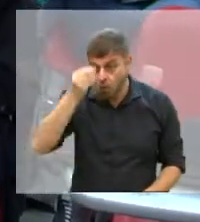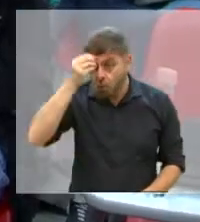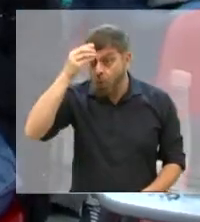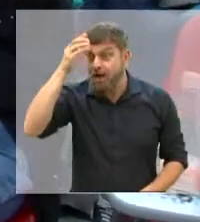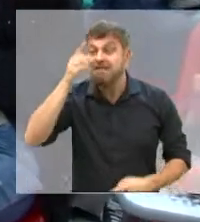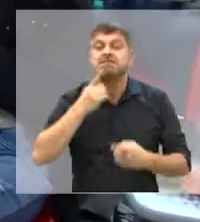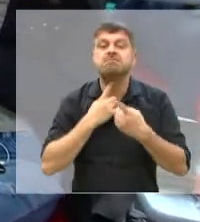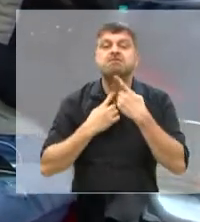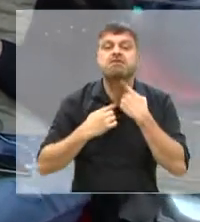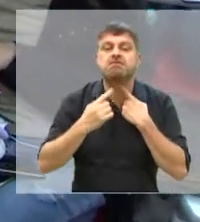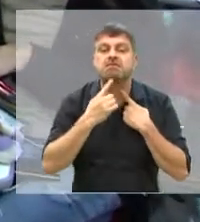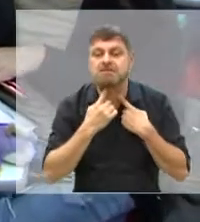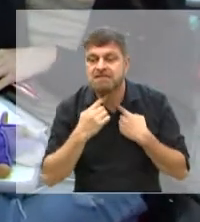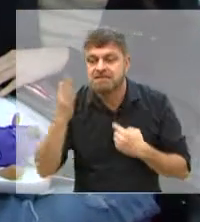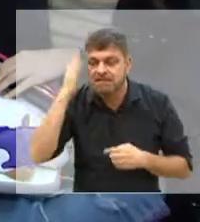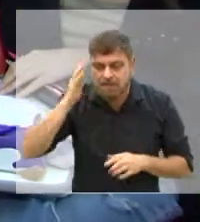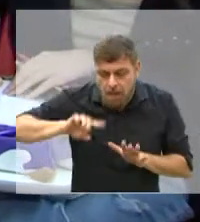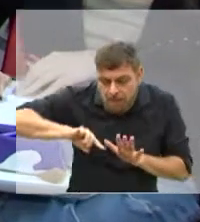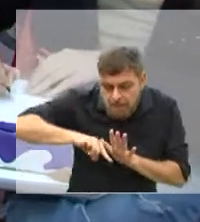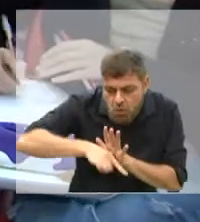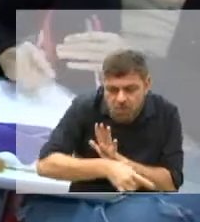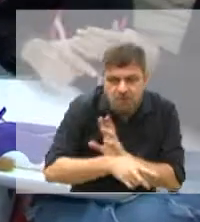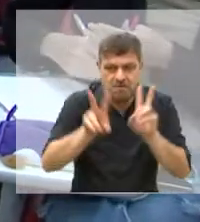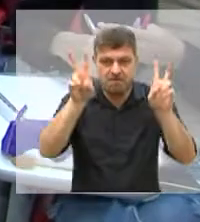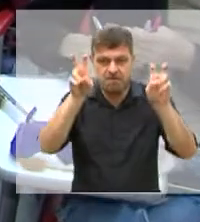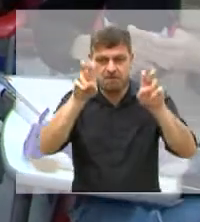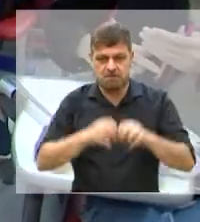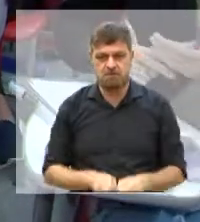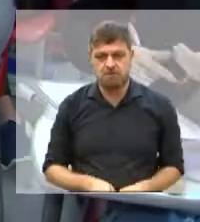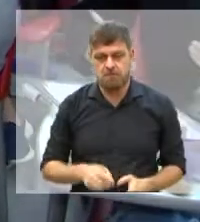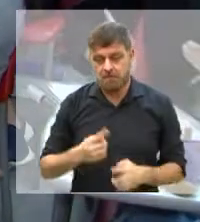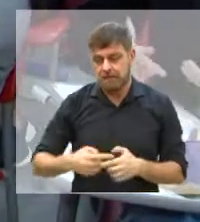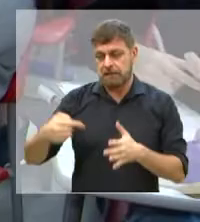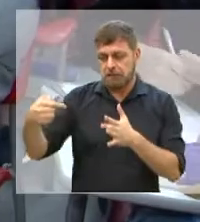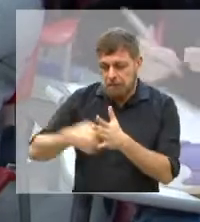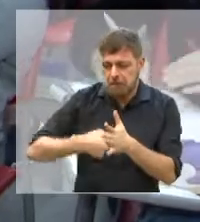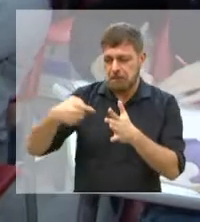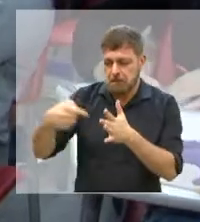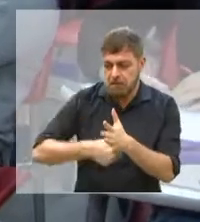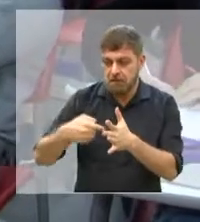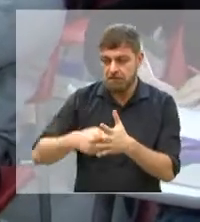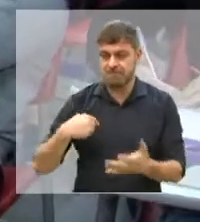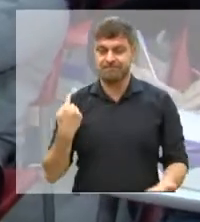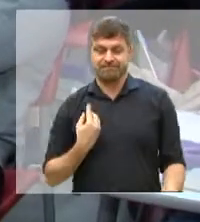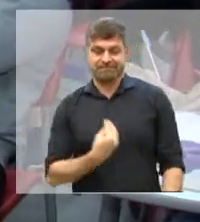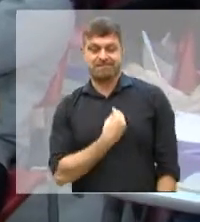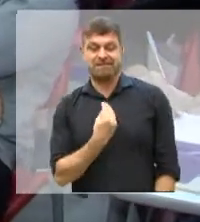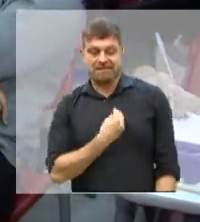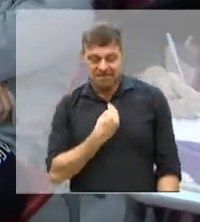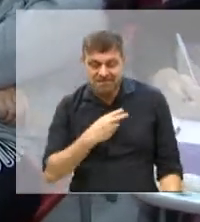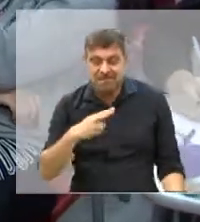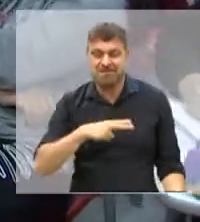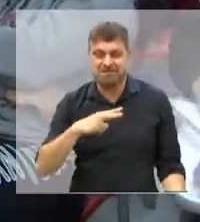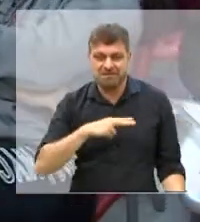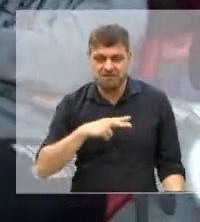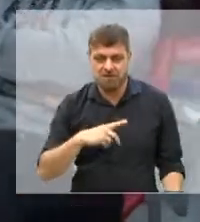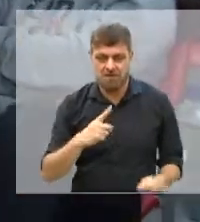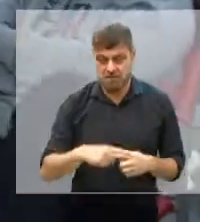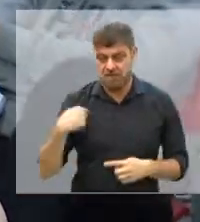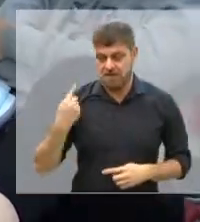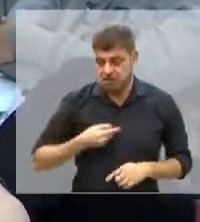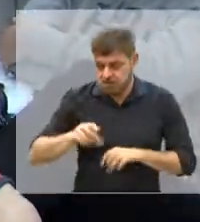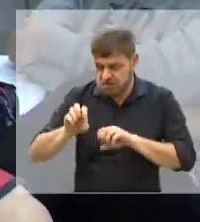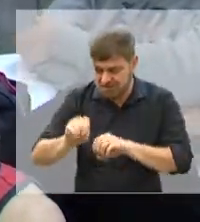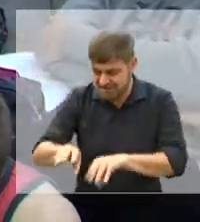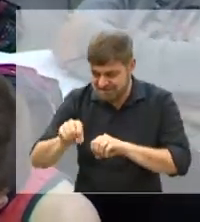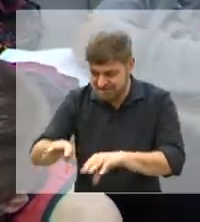né? Por saber mais sobre aquilo e que muitas vezes passa por perguntas que têm a ver com a nossa vida cotidiana, né? Porque aquilo que a gente ensina,